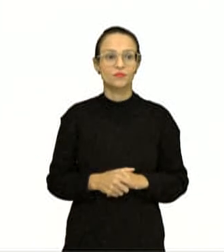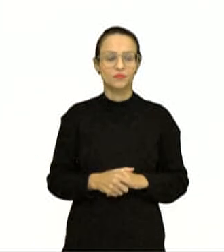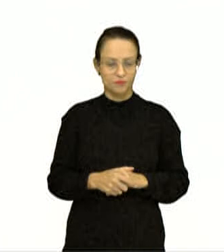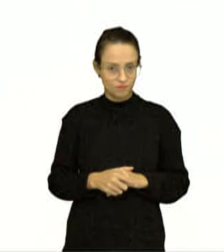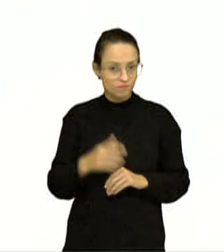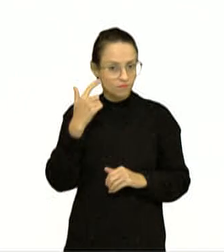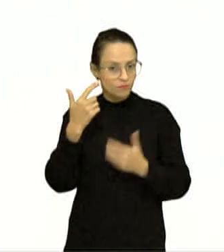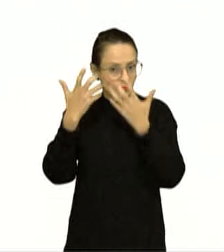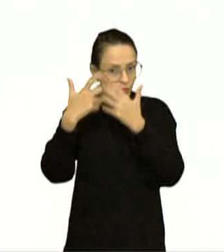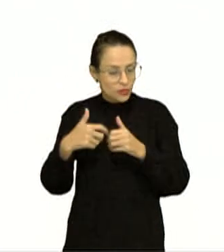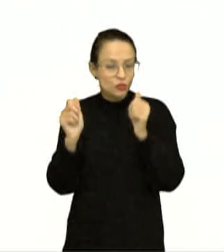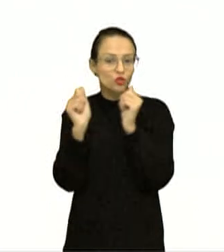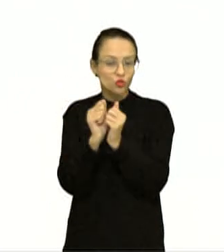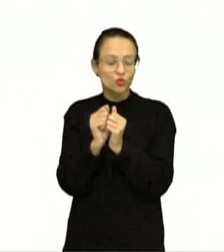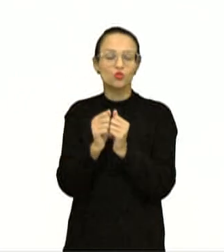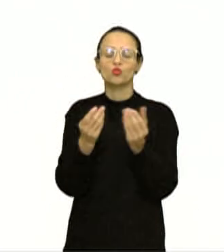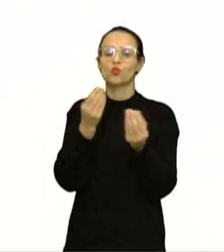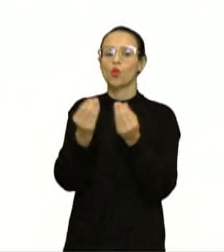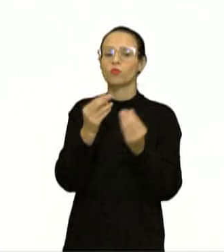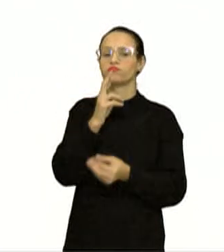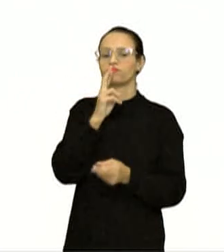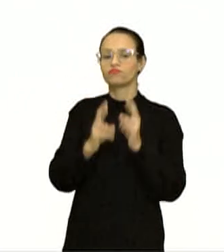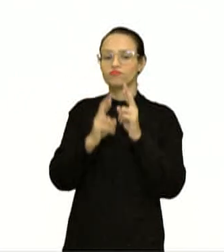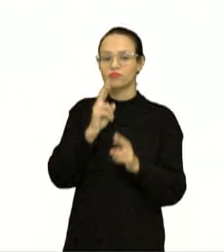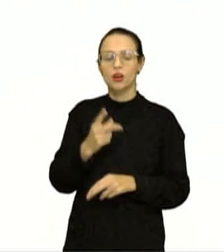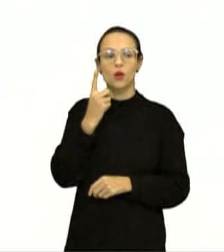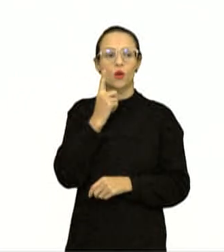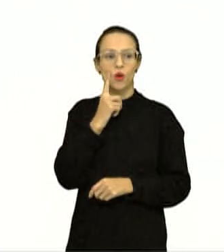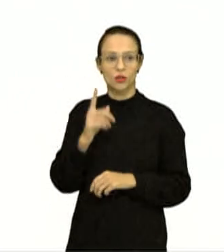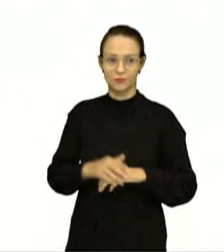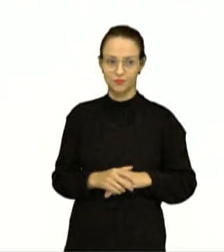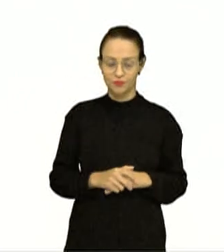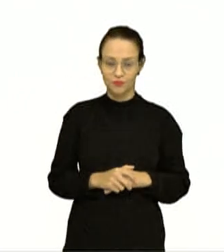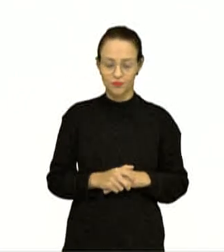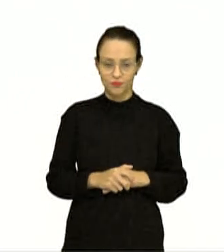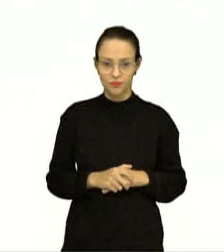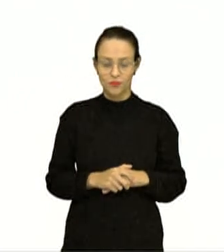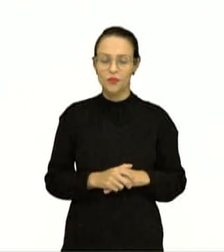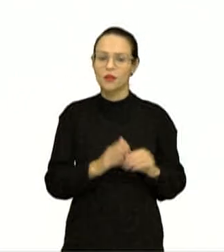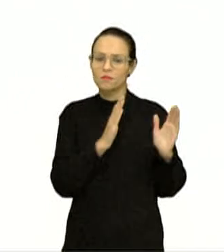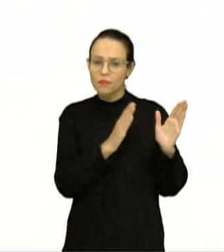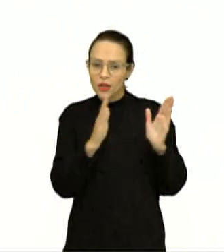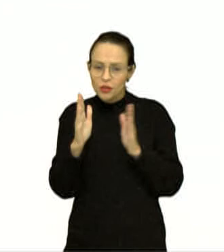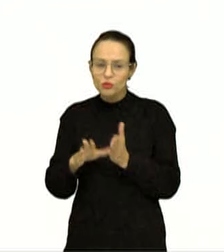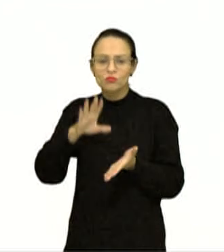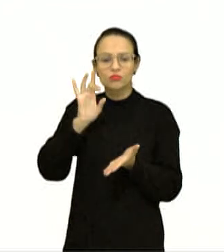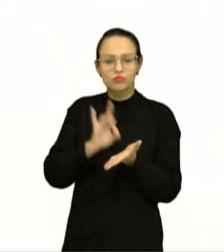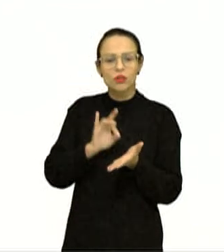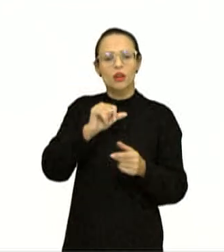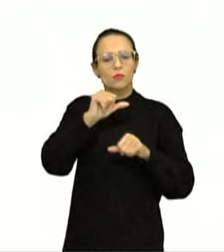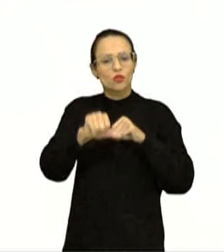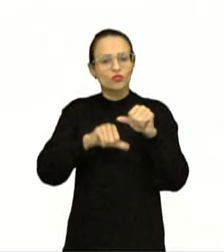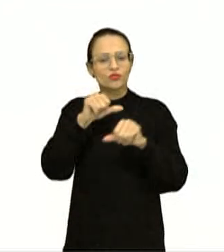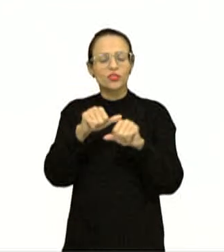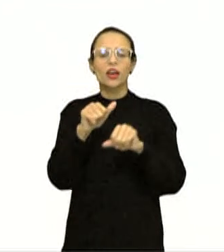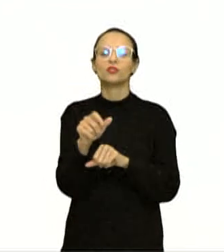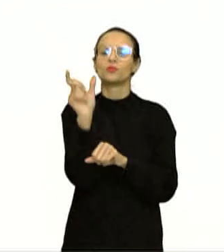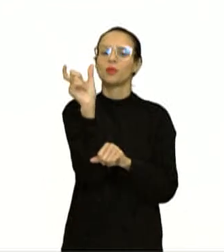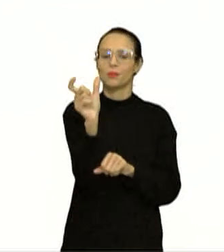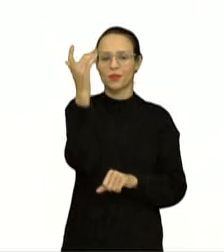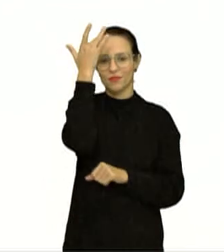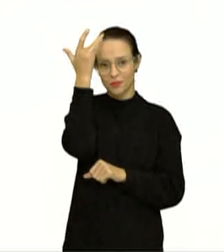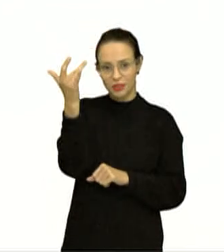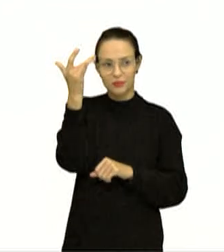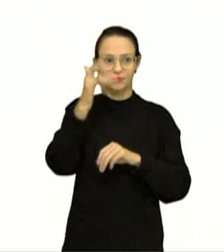Pensando juntos através dessas respostas que tivemos, os períodos originais e os períodos modificados pela palavra